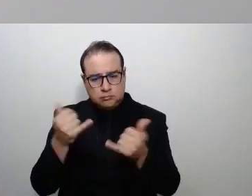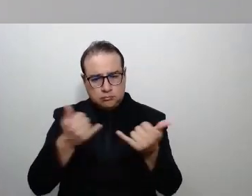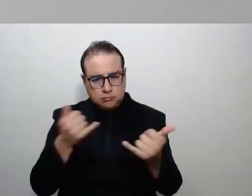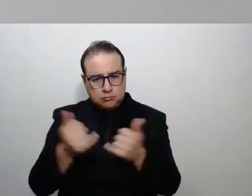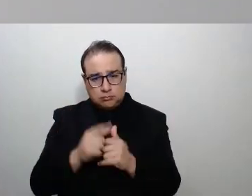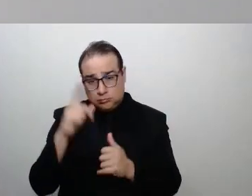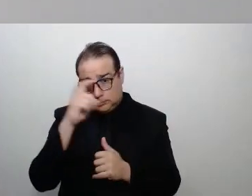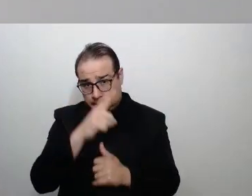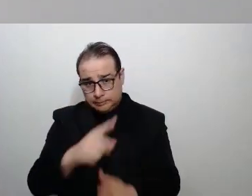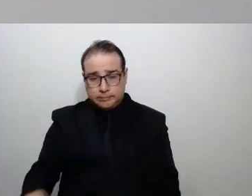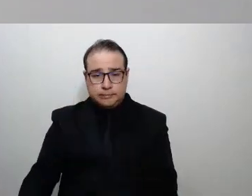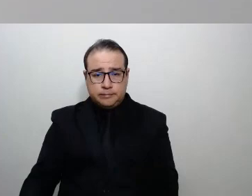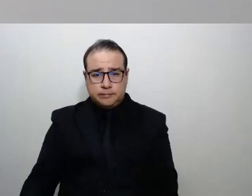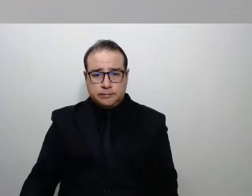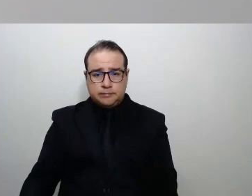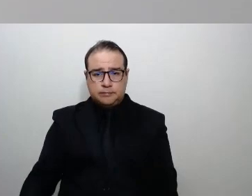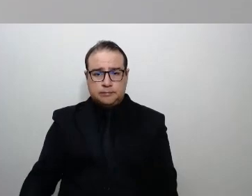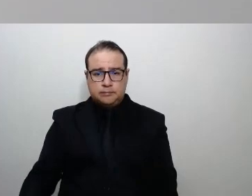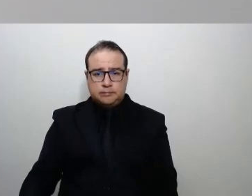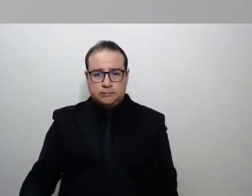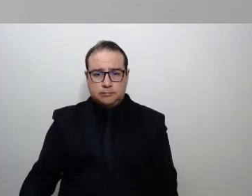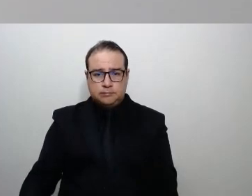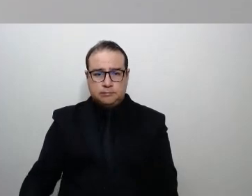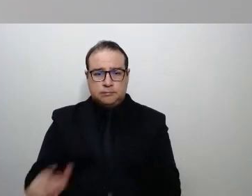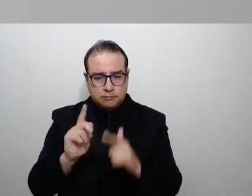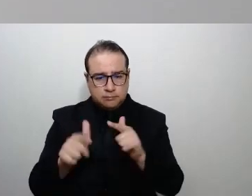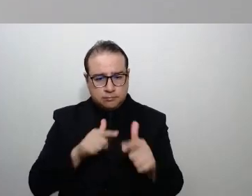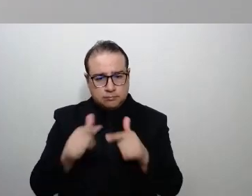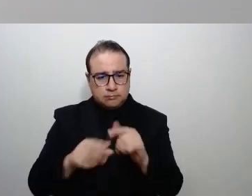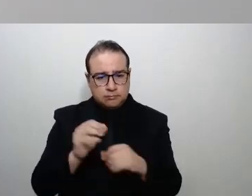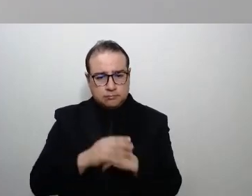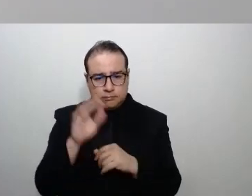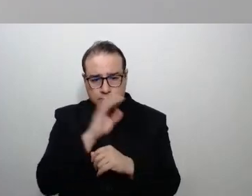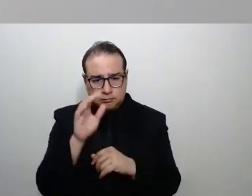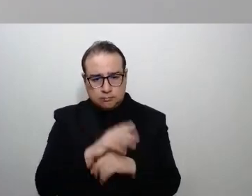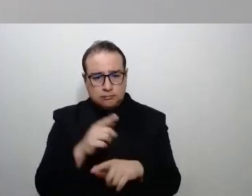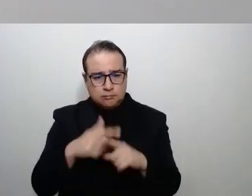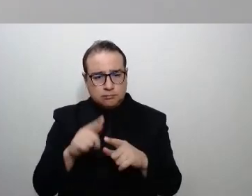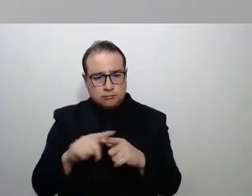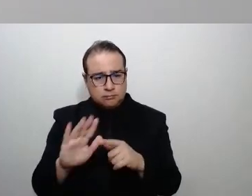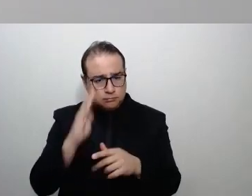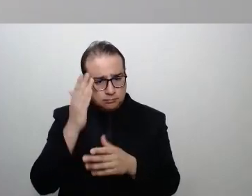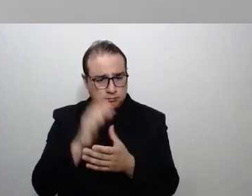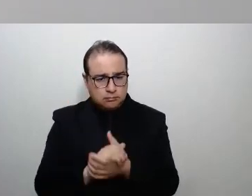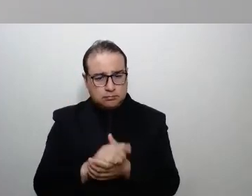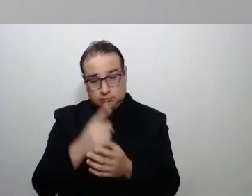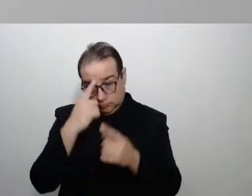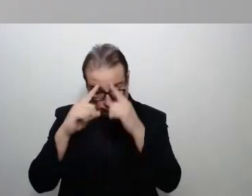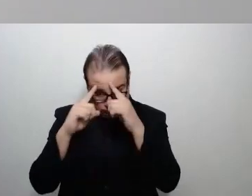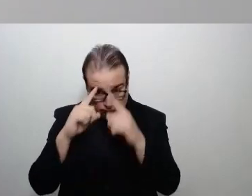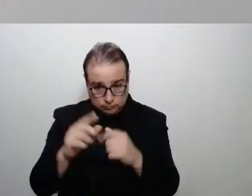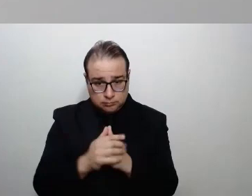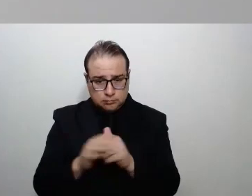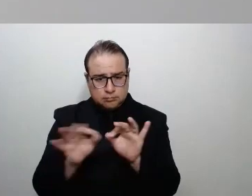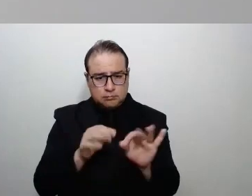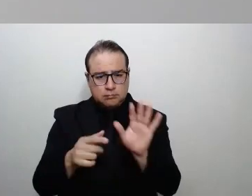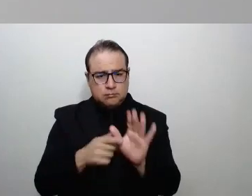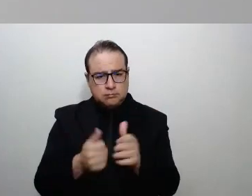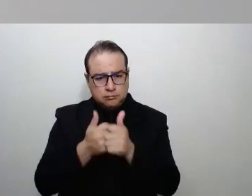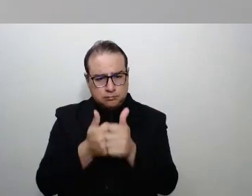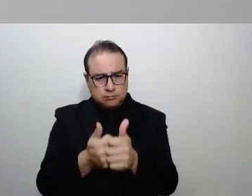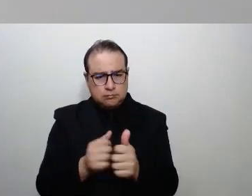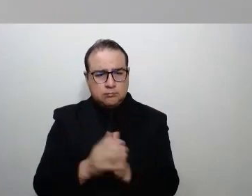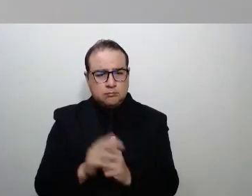imprensa nós atuarmos sempre a reboque dos fatos Mas a nossa ideia é fazer um acompanhamento